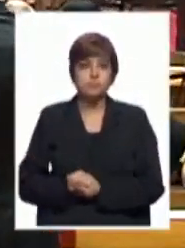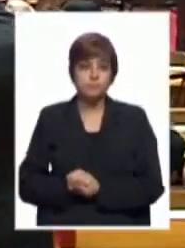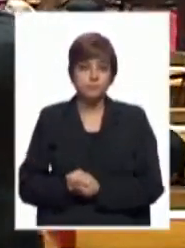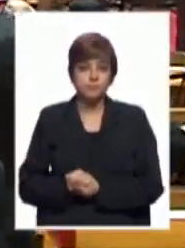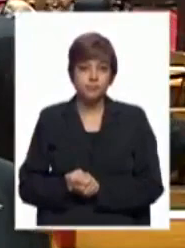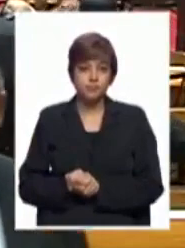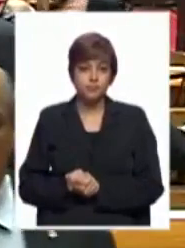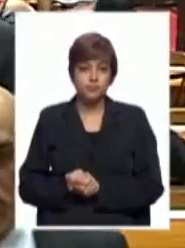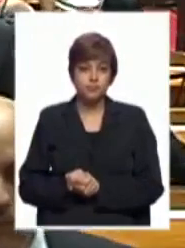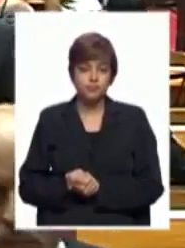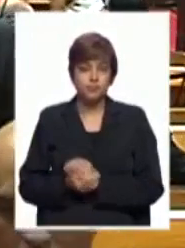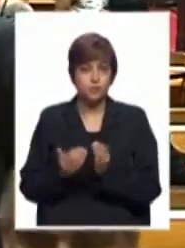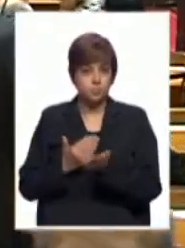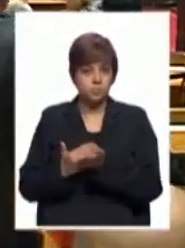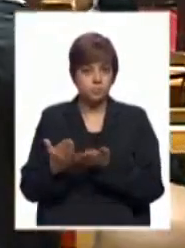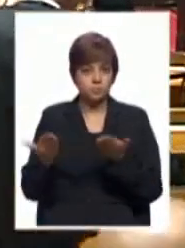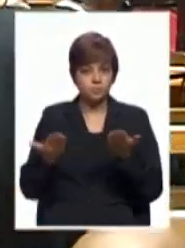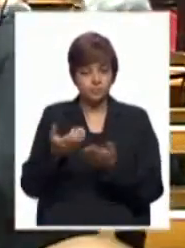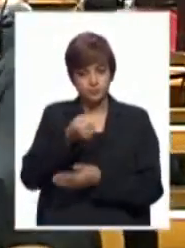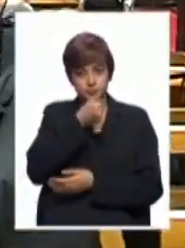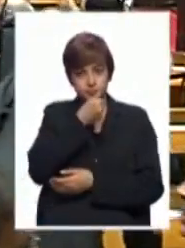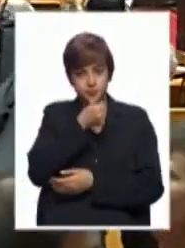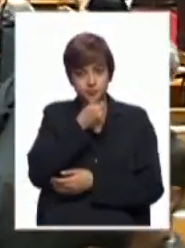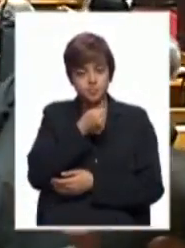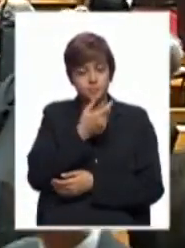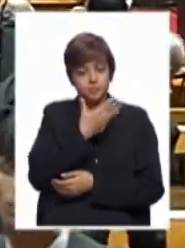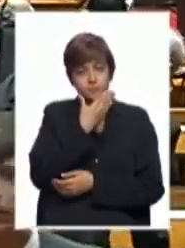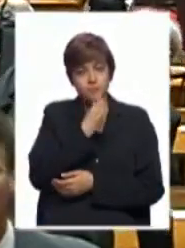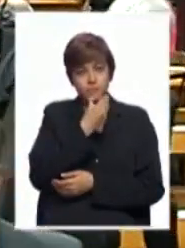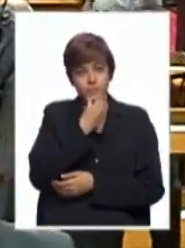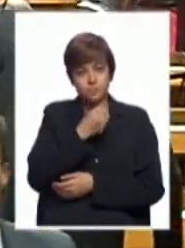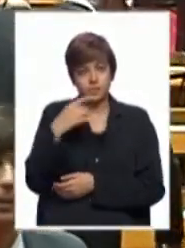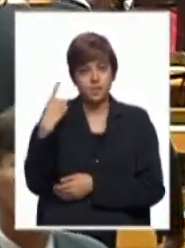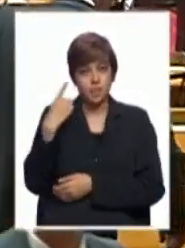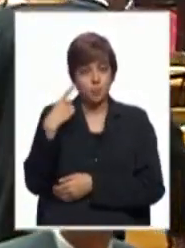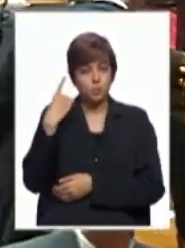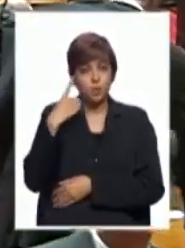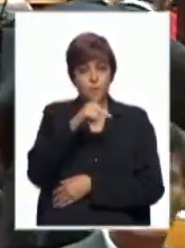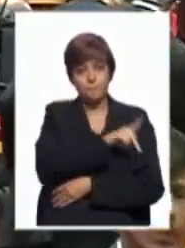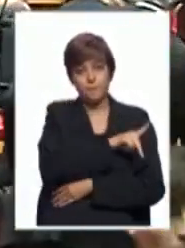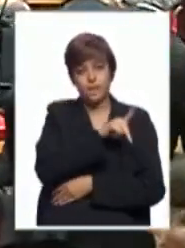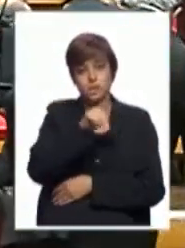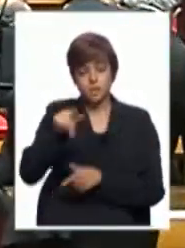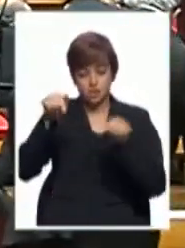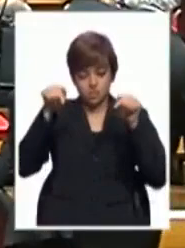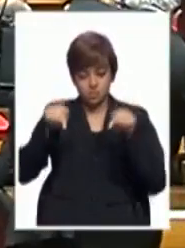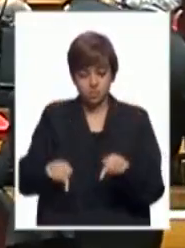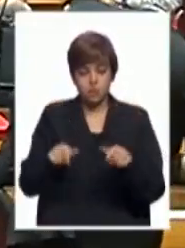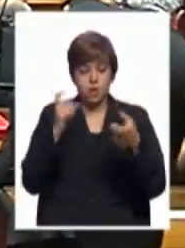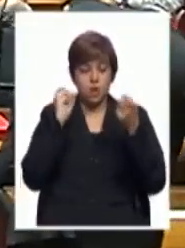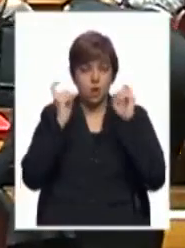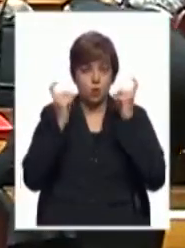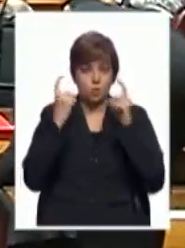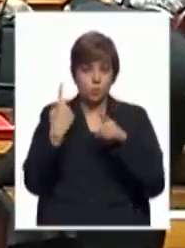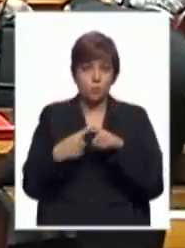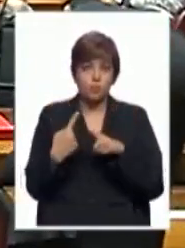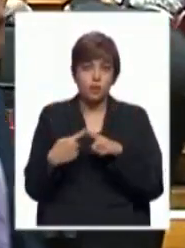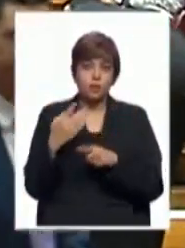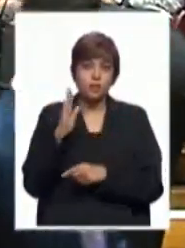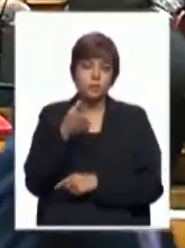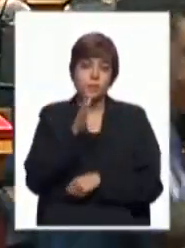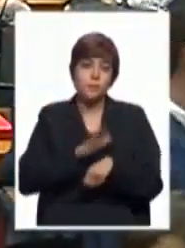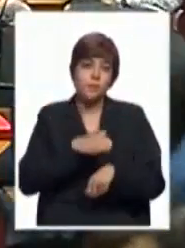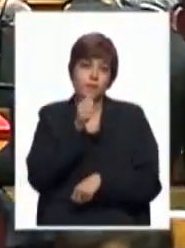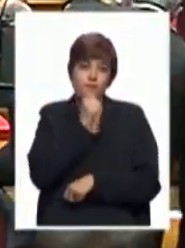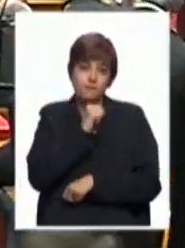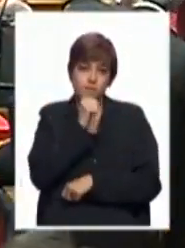façam a transmissão, lembrando que o deputado Eli Tarquínio é o presidente desta reunião por ser o deputado mais velho.